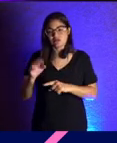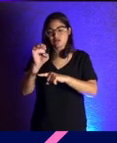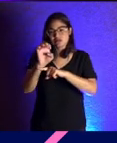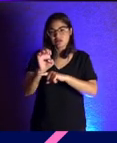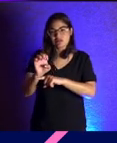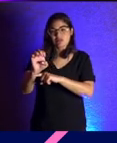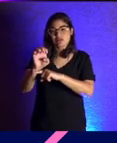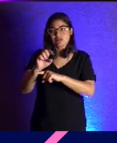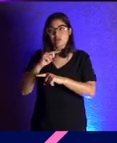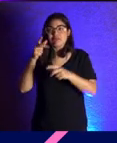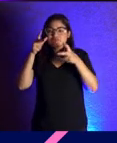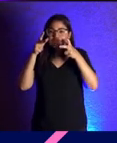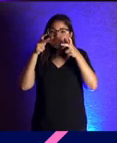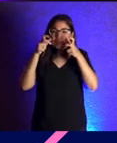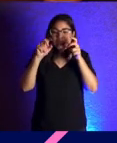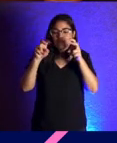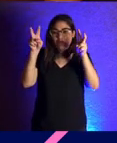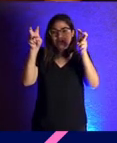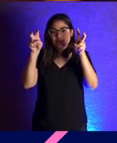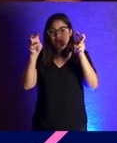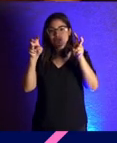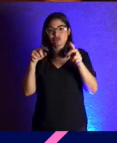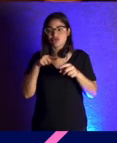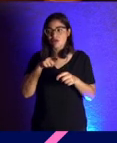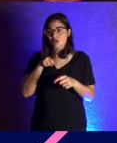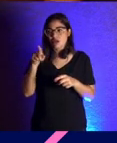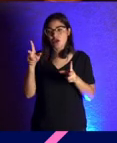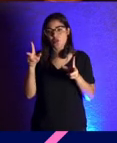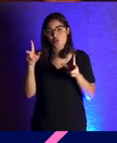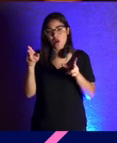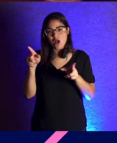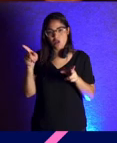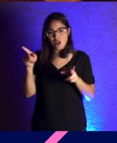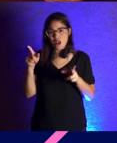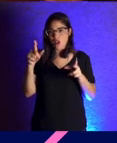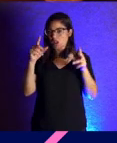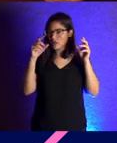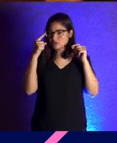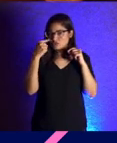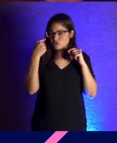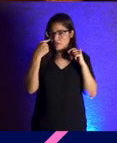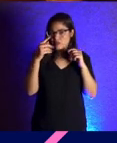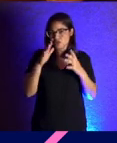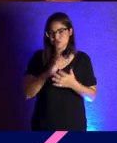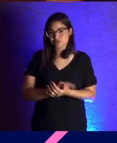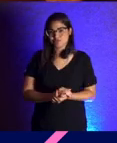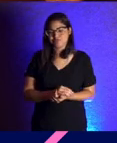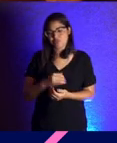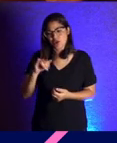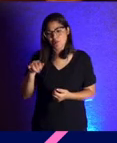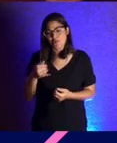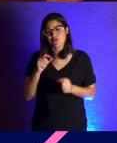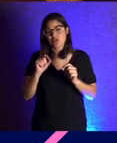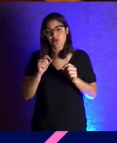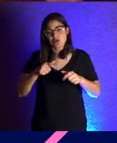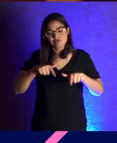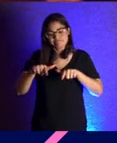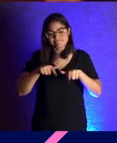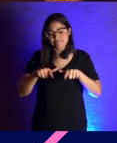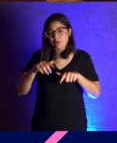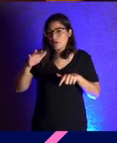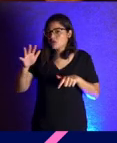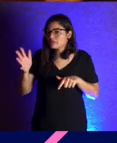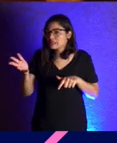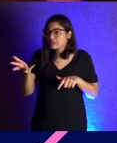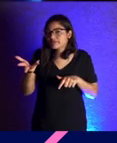importante, assim como contando mais que eu estou a acreditar em alguém que trabalha incrível, sensacional,